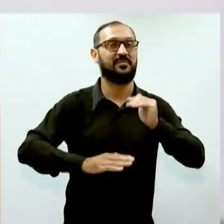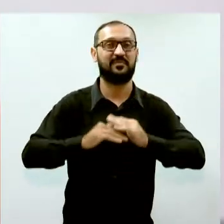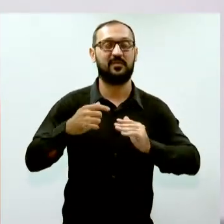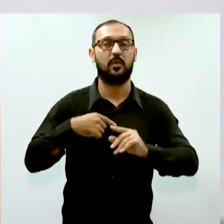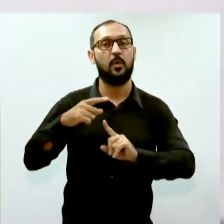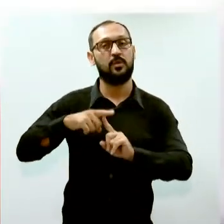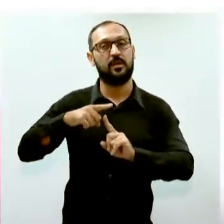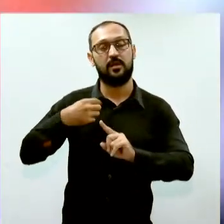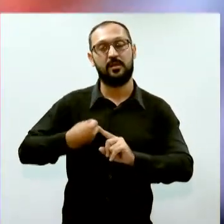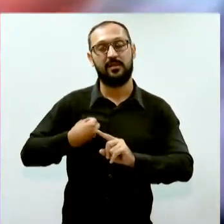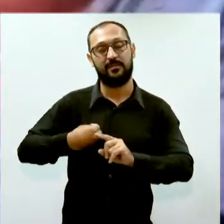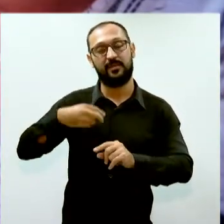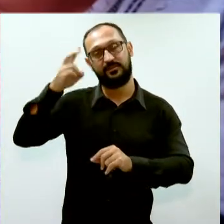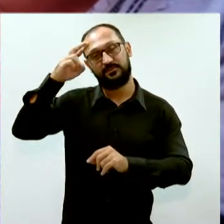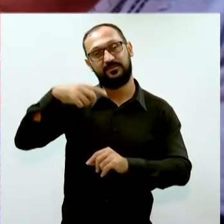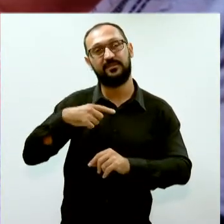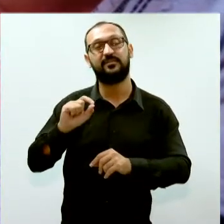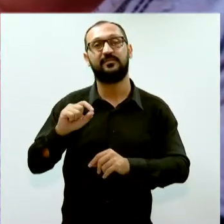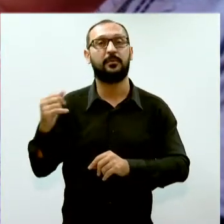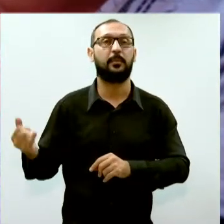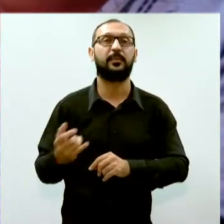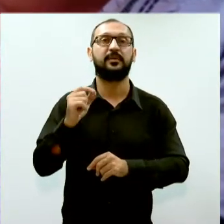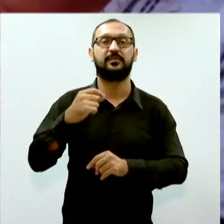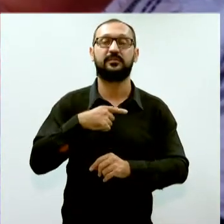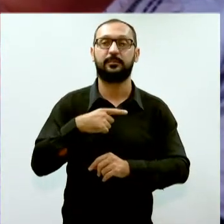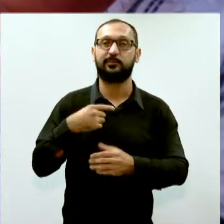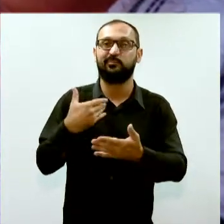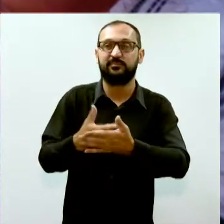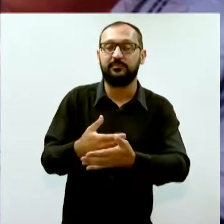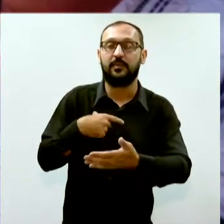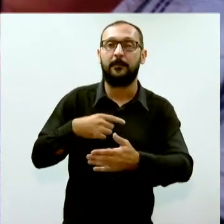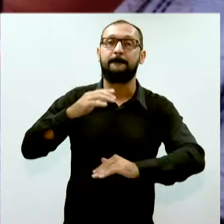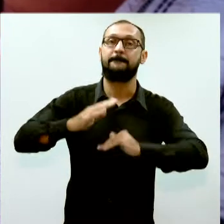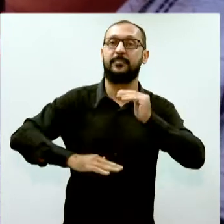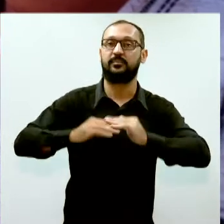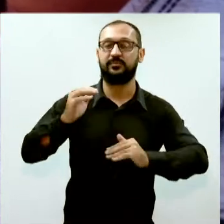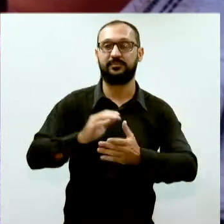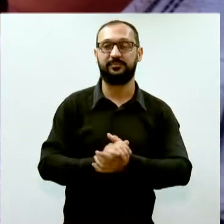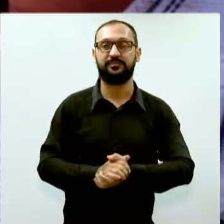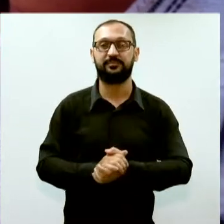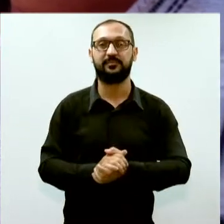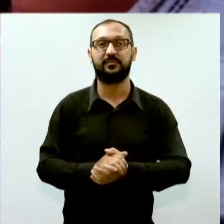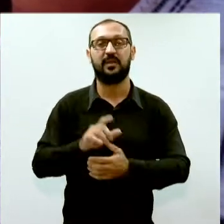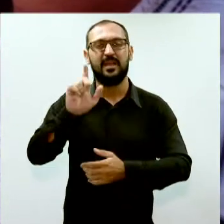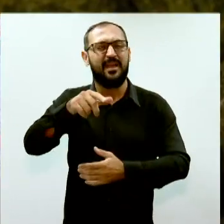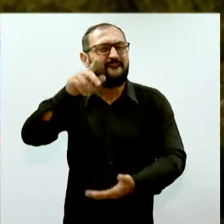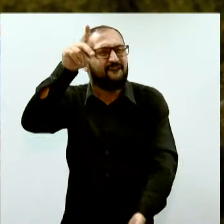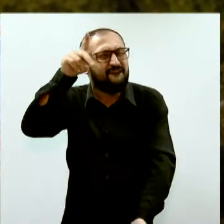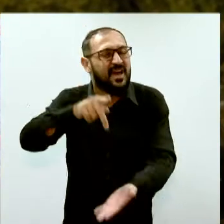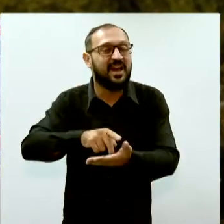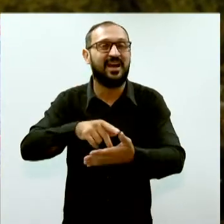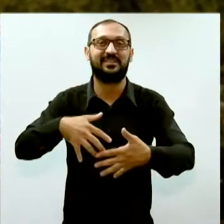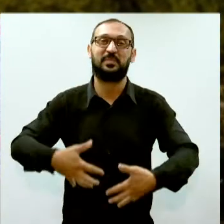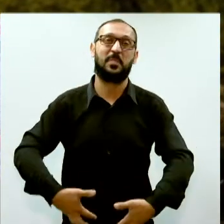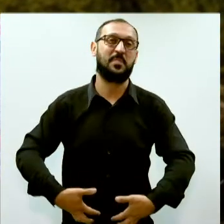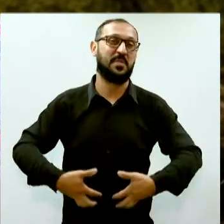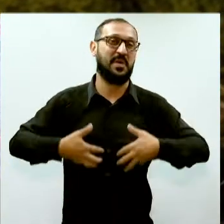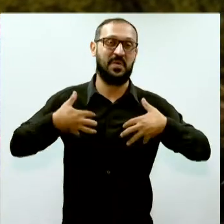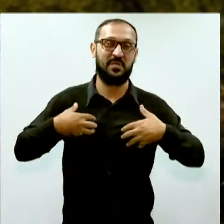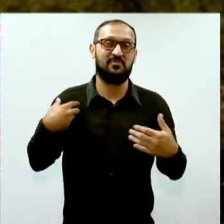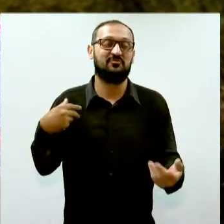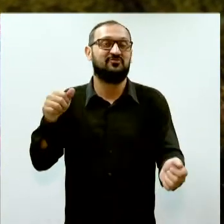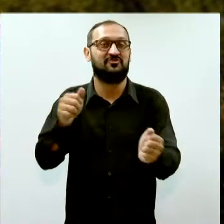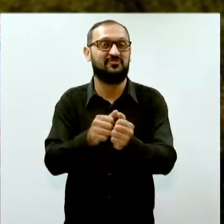fazem parte da minha história, foram decisivos no meu encaminhamento profissional, e é uma honra ter essa jornada compartilhada com